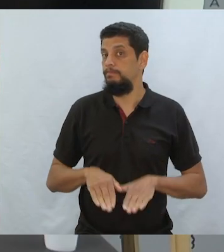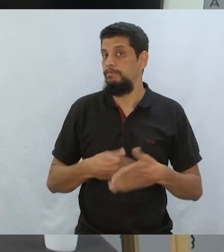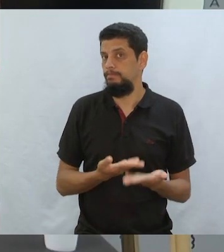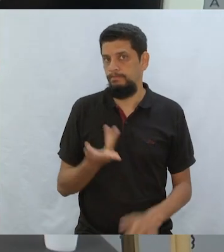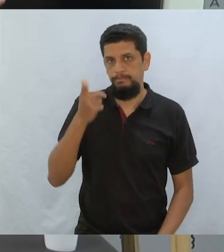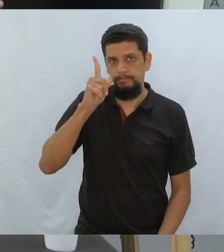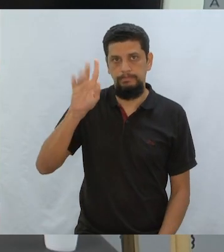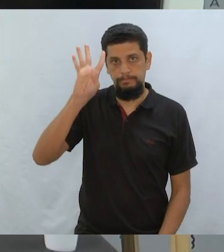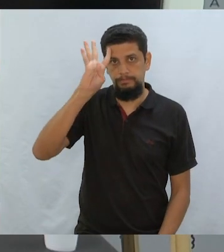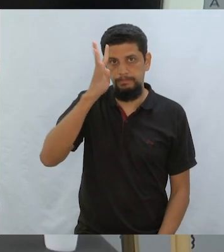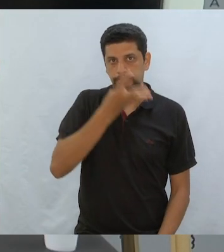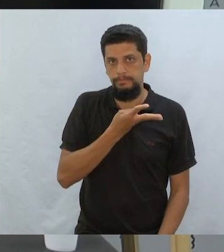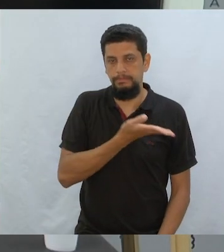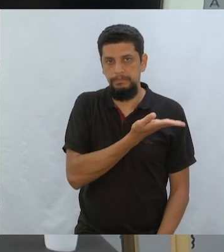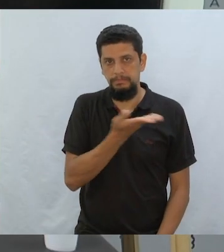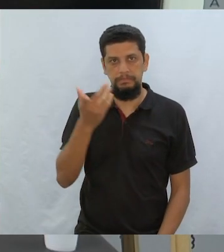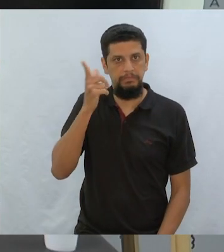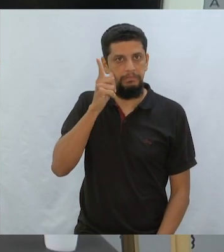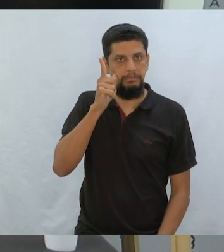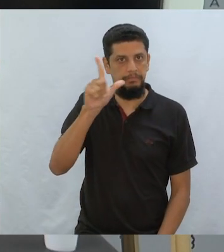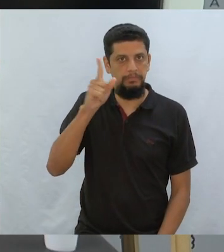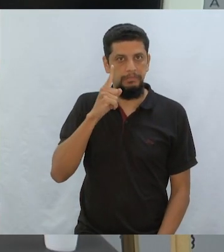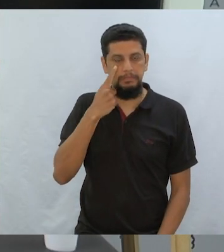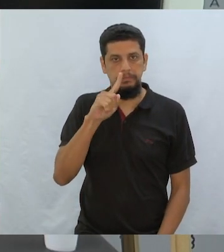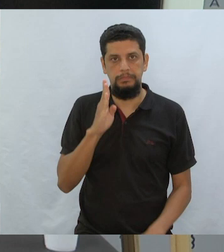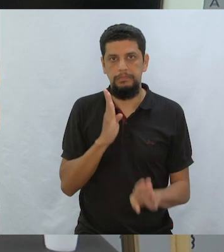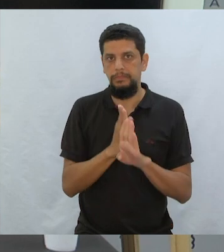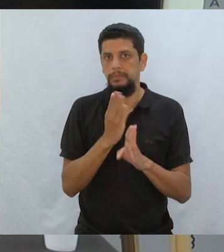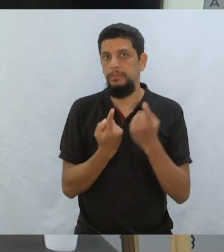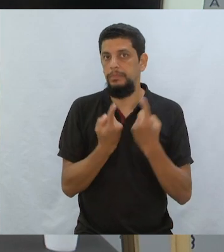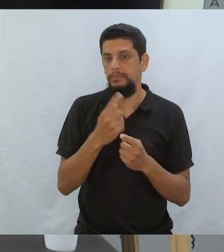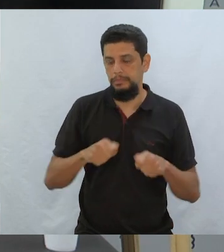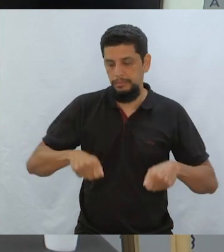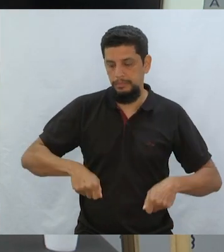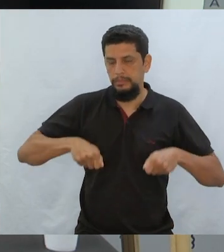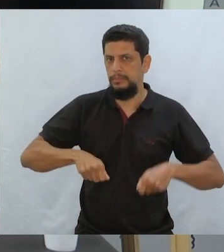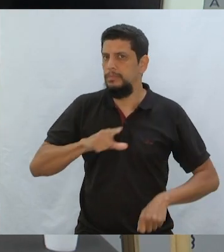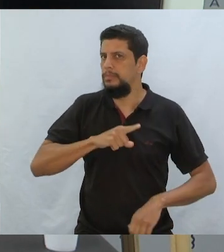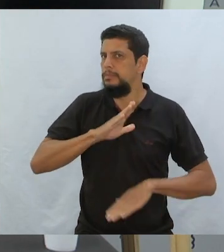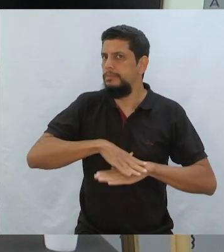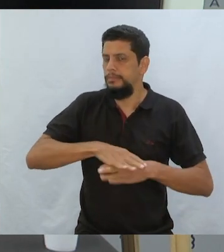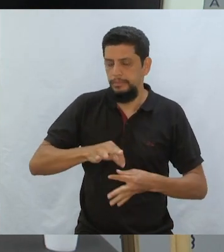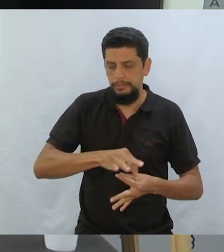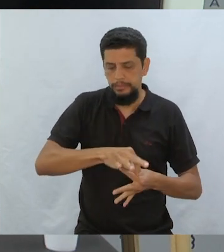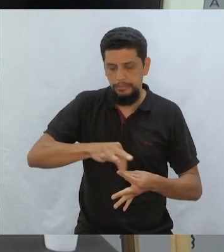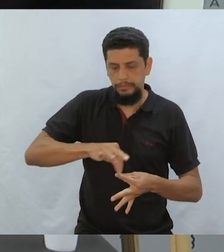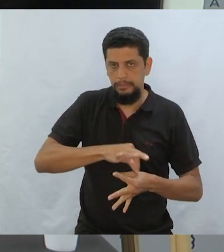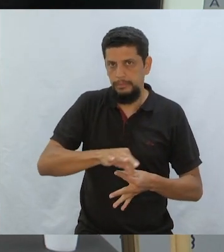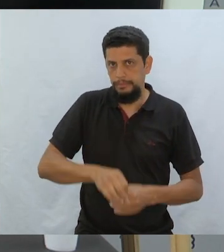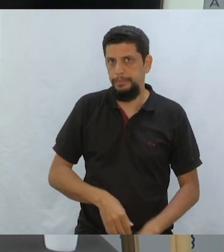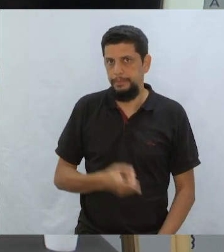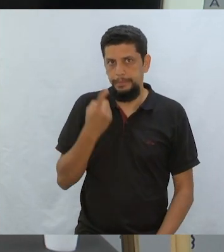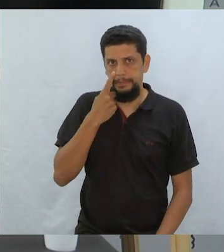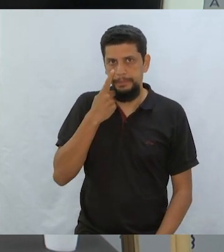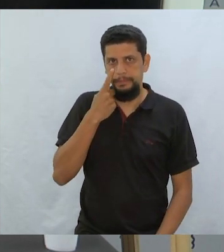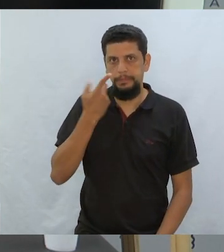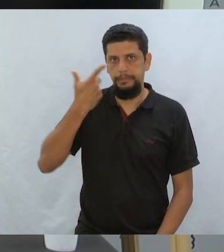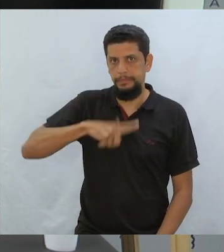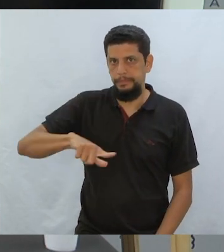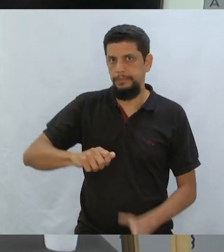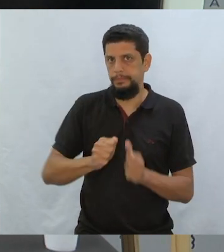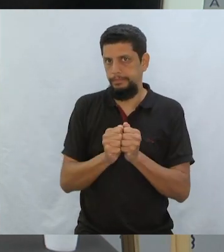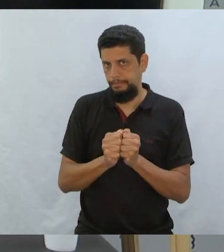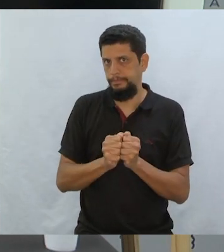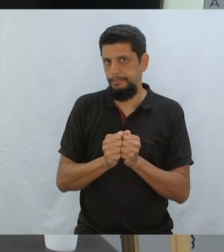E aí, conseguiu resolver? Conseguiu descobrir qual das cestas tem mais morango? Então, vamos conferir